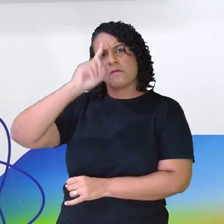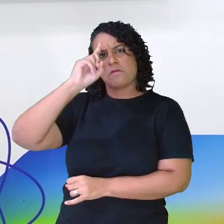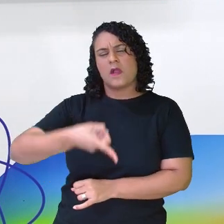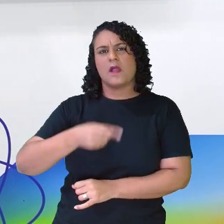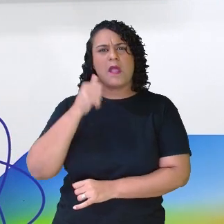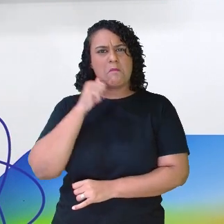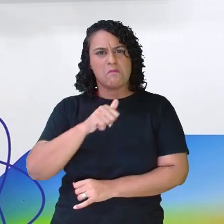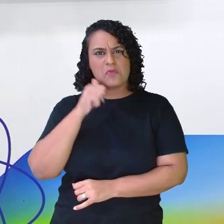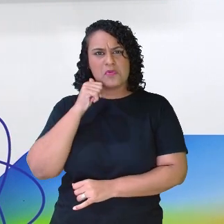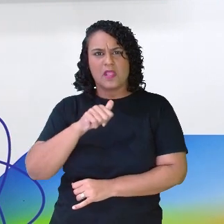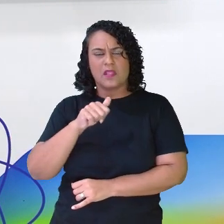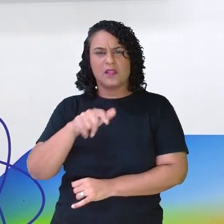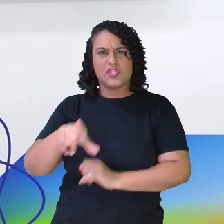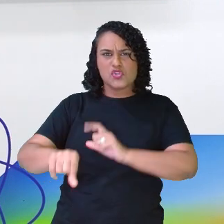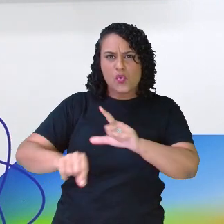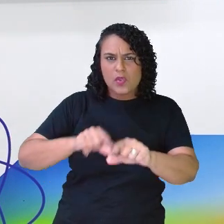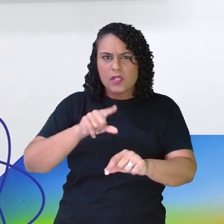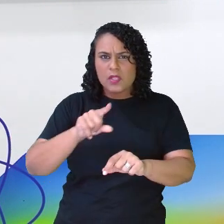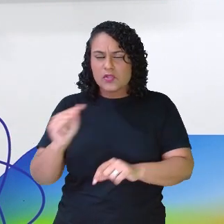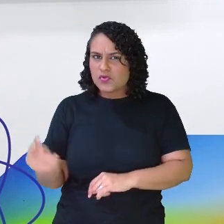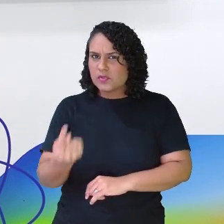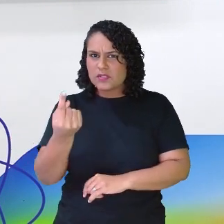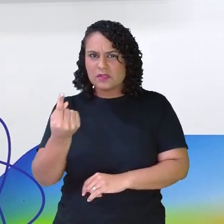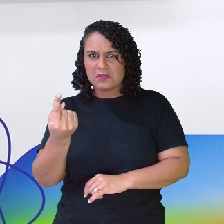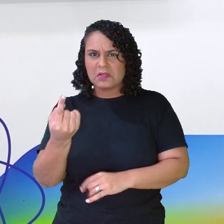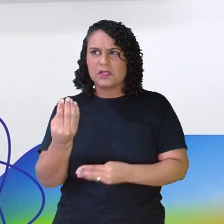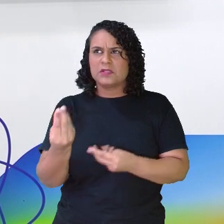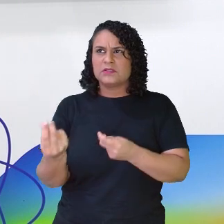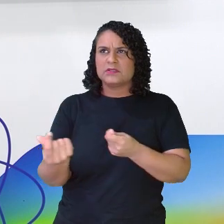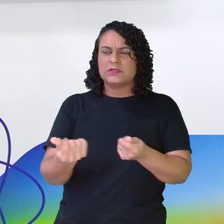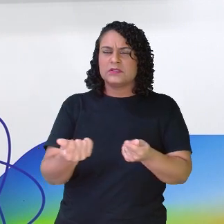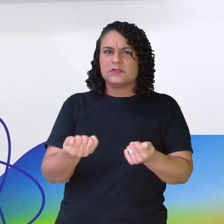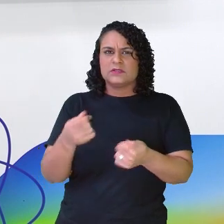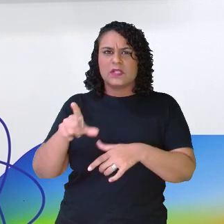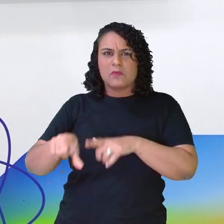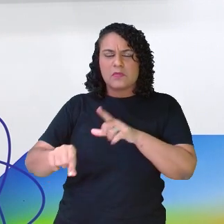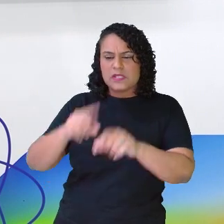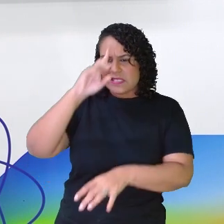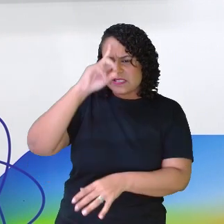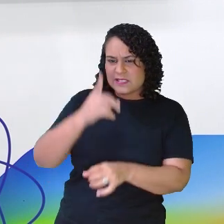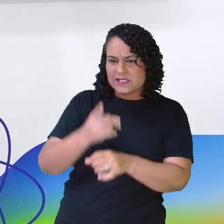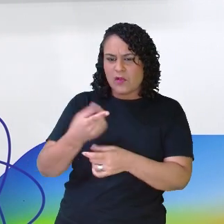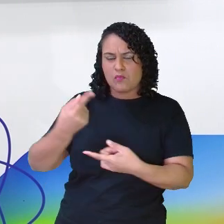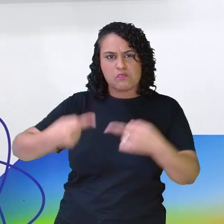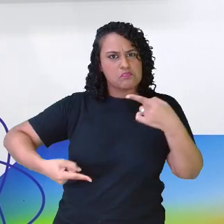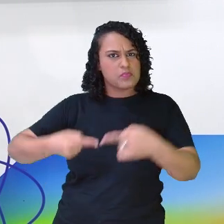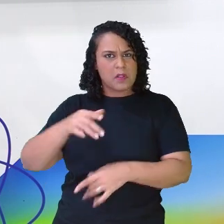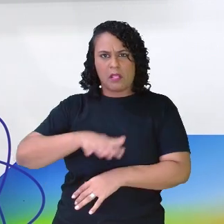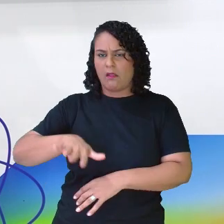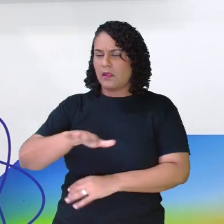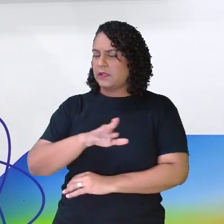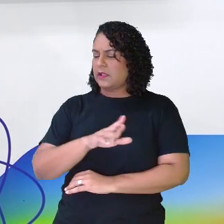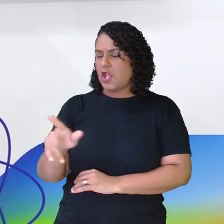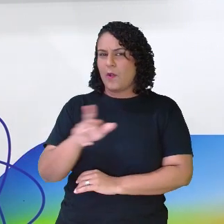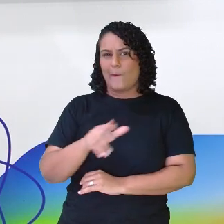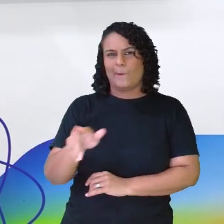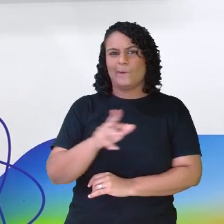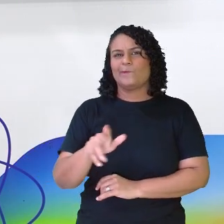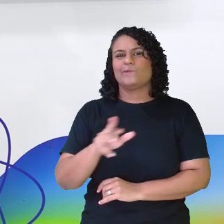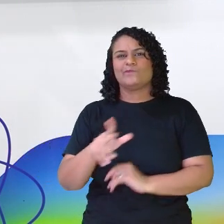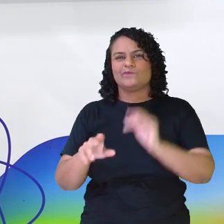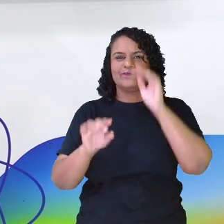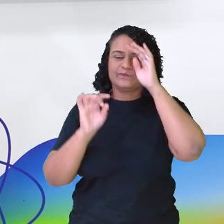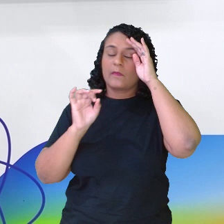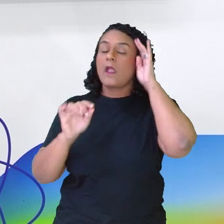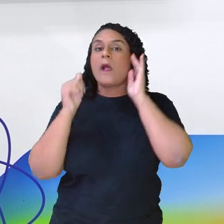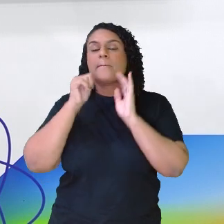mulher não tinha uma decisão política, uma decisão social forte nesse período. Ela só vai, por exemplo, a mulher